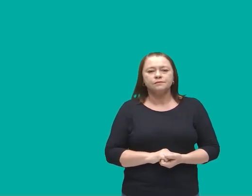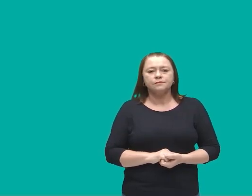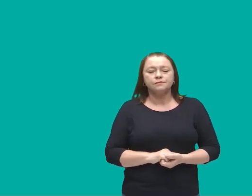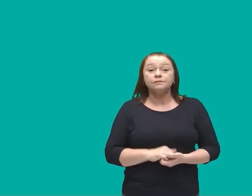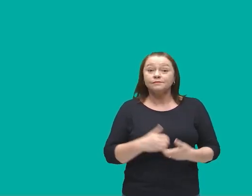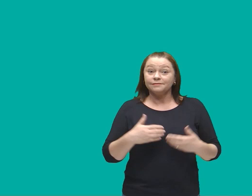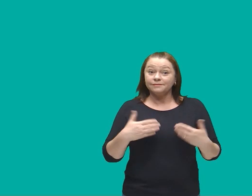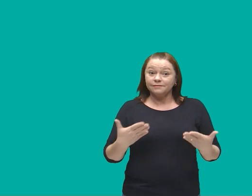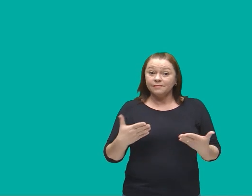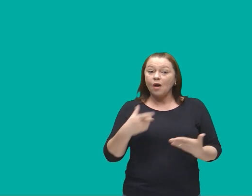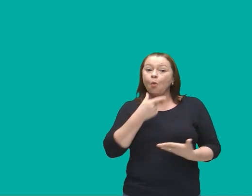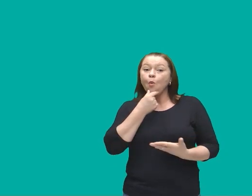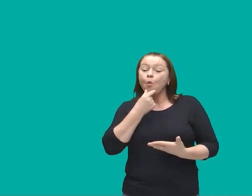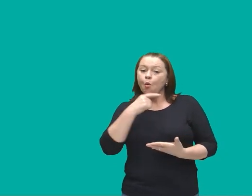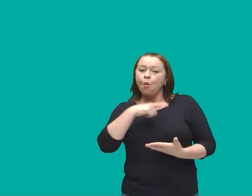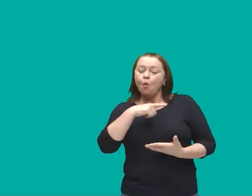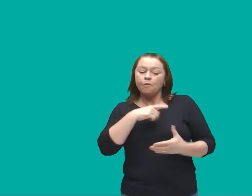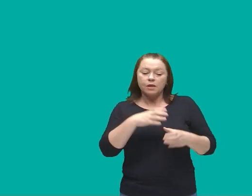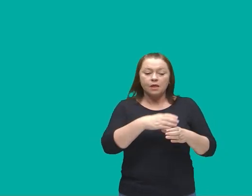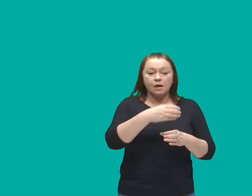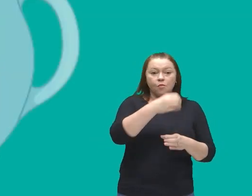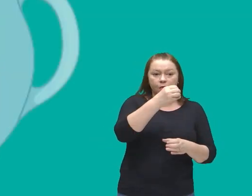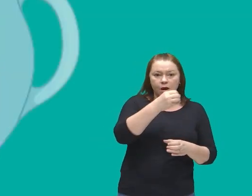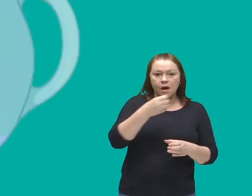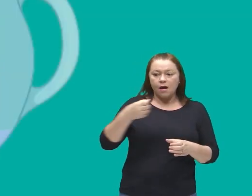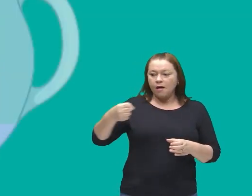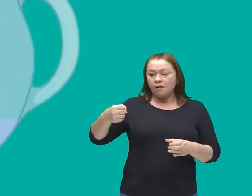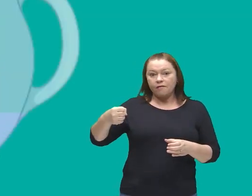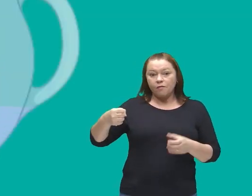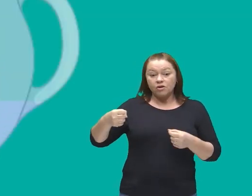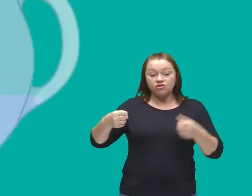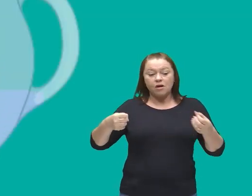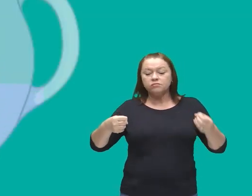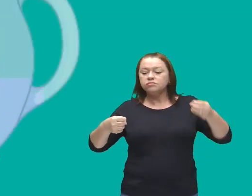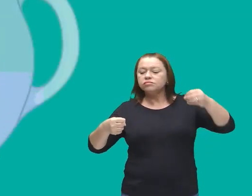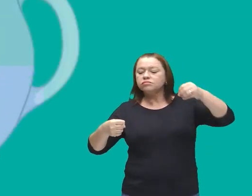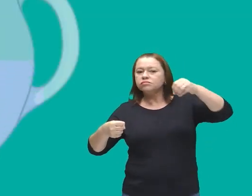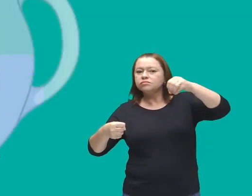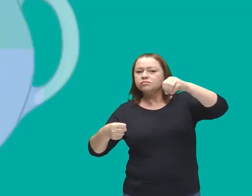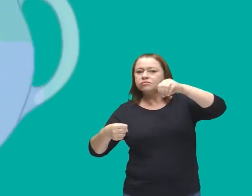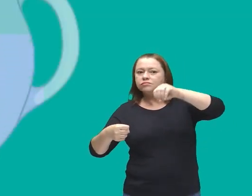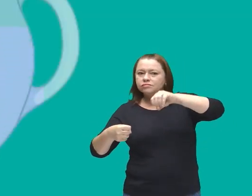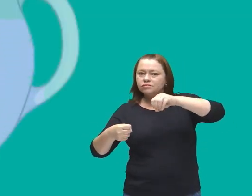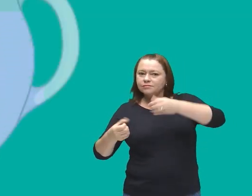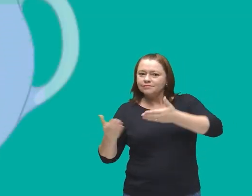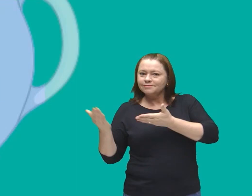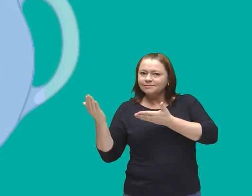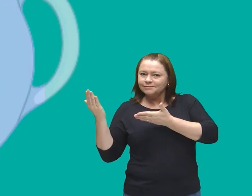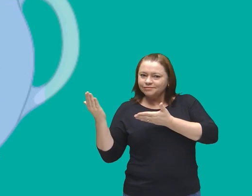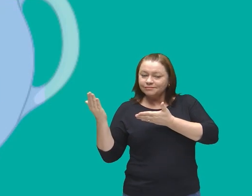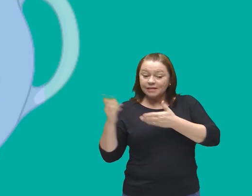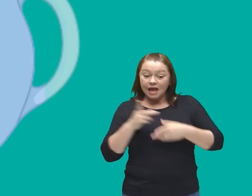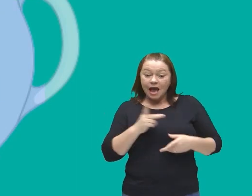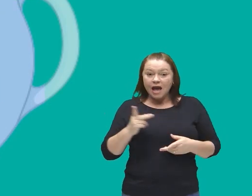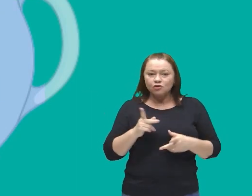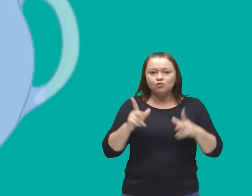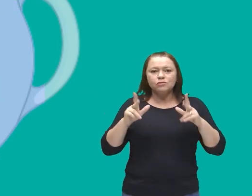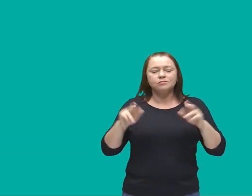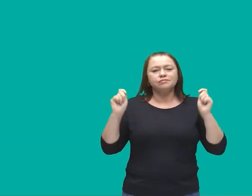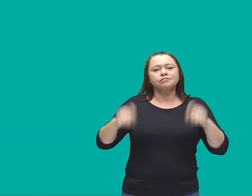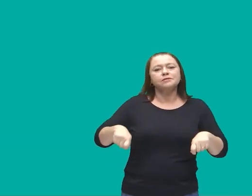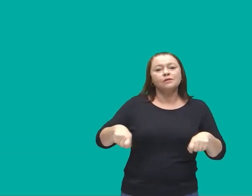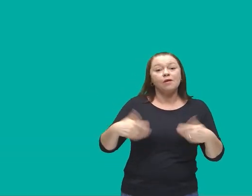Olha aí, o Richard está com a garrafa e vai fazer o quê? Colocar na jarra. Como as duas têm a mesma